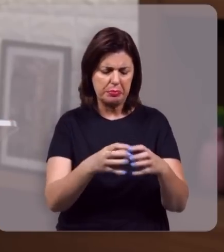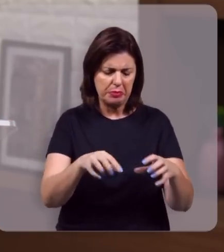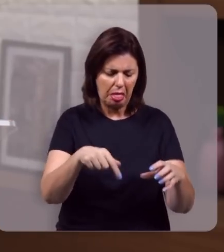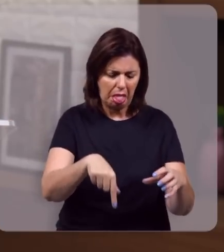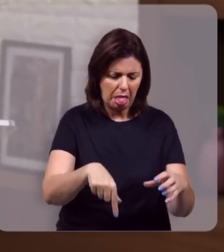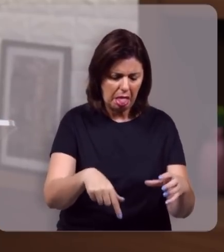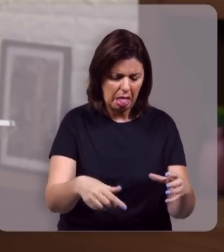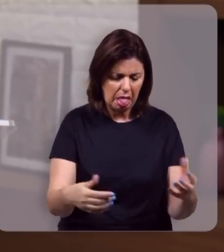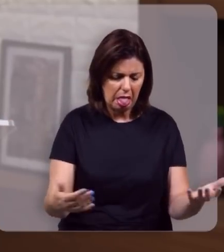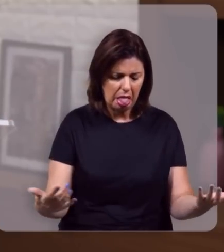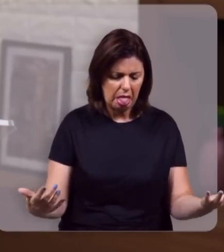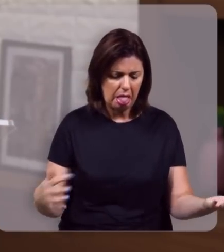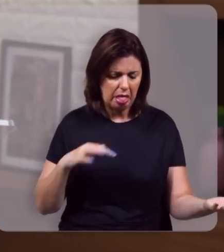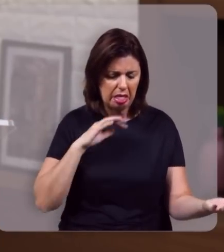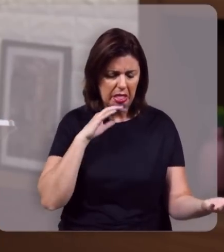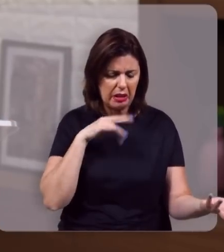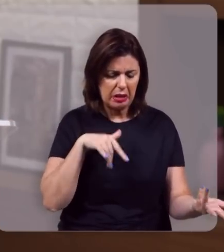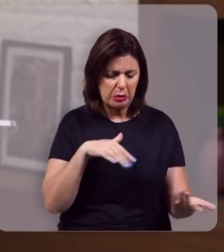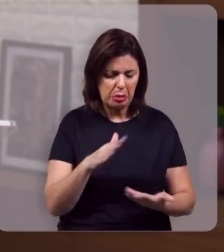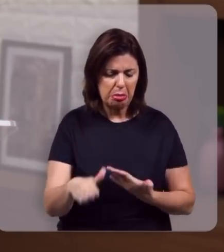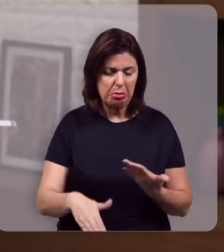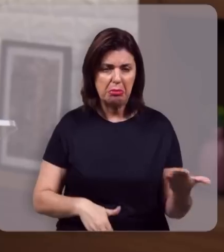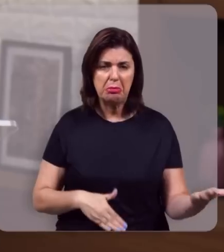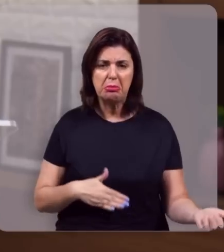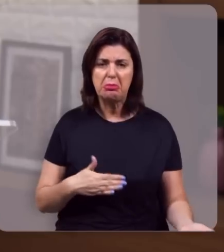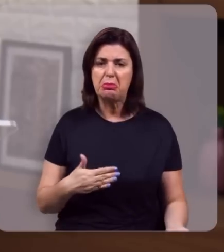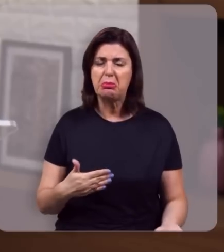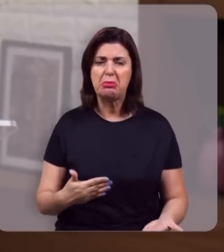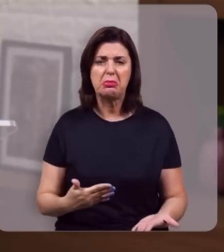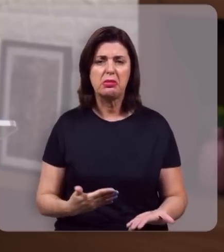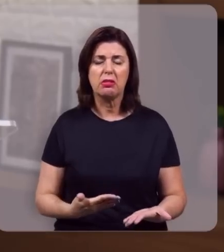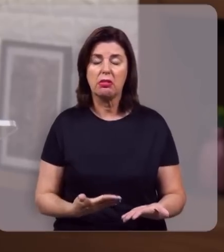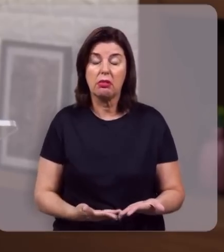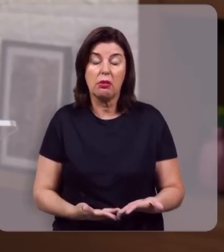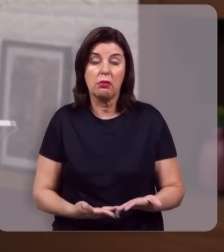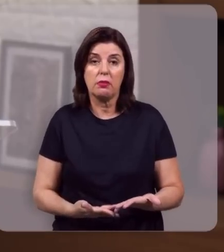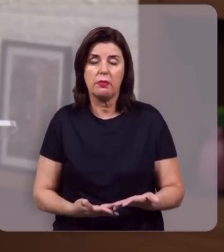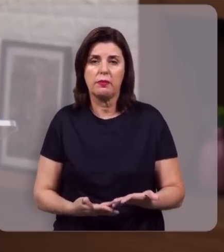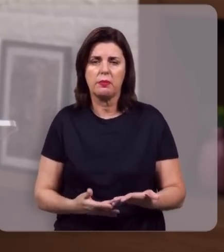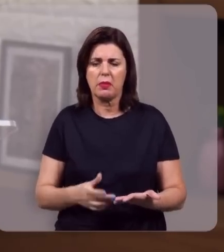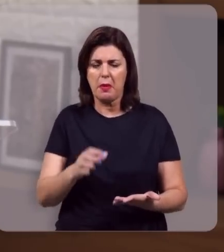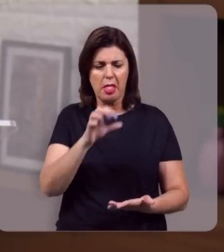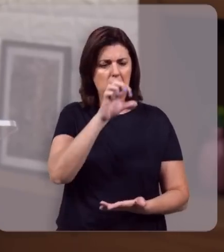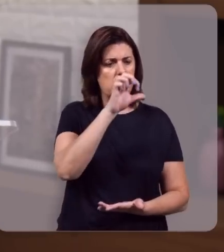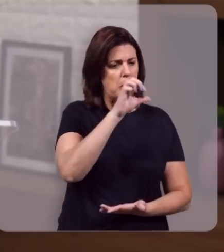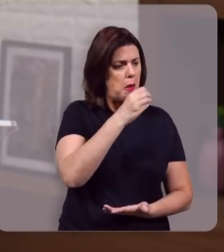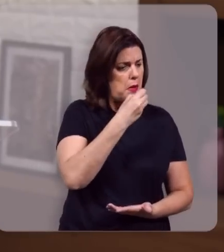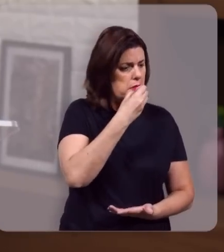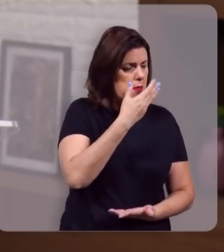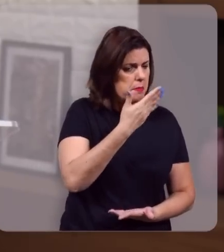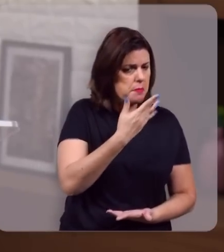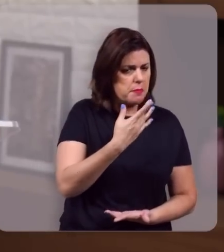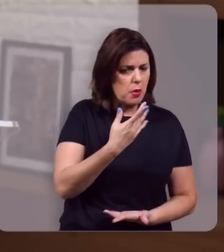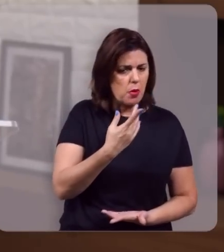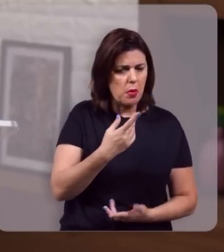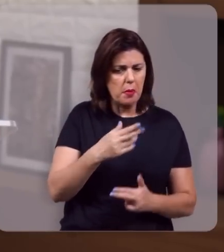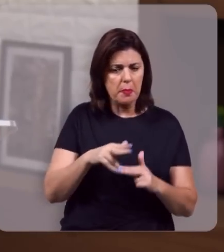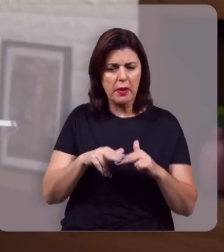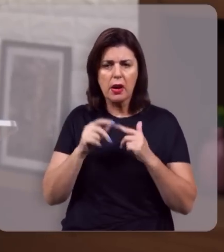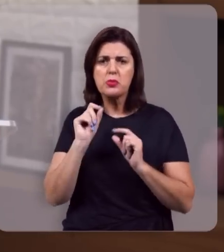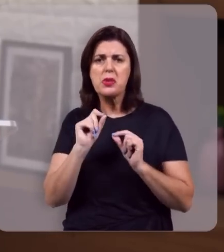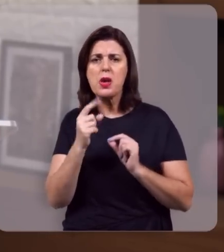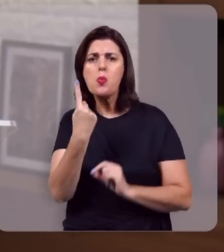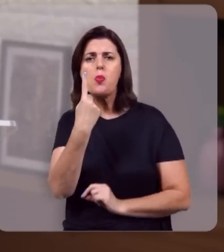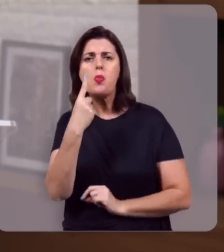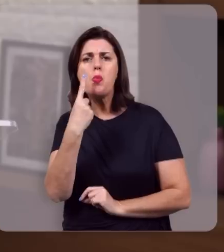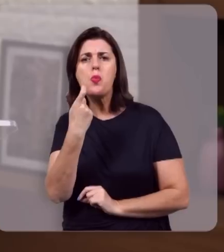do omelete você estragou? Todo. Mas tinham 9 bons, você comprometeu o padrão. Sabe o que a